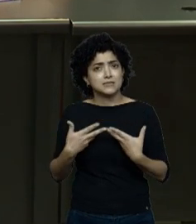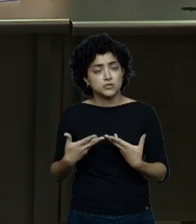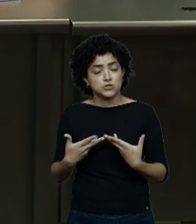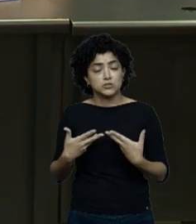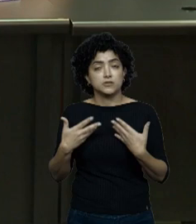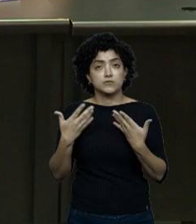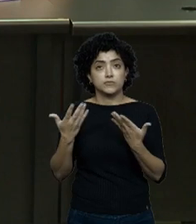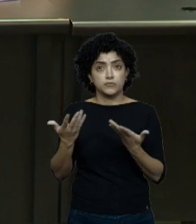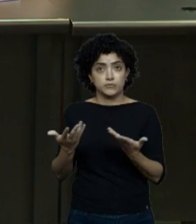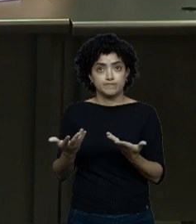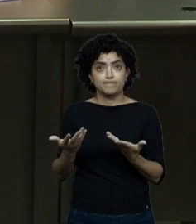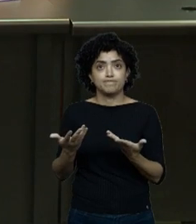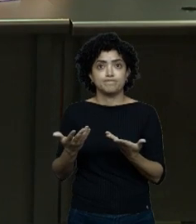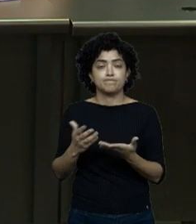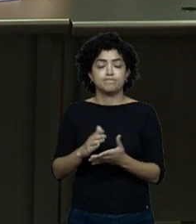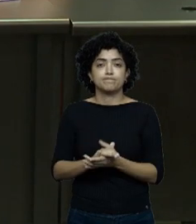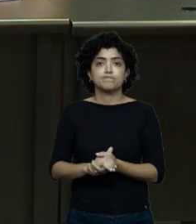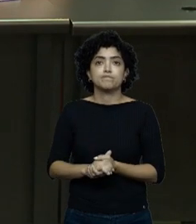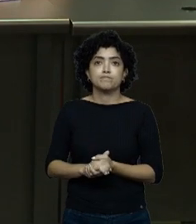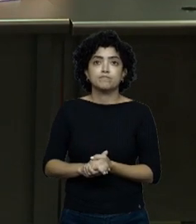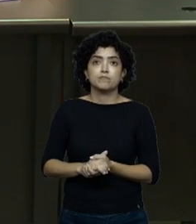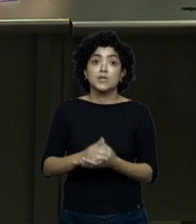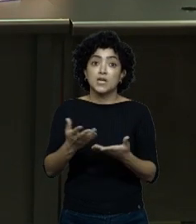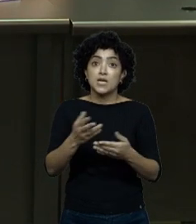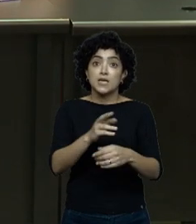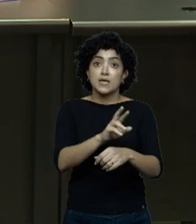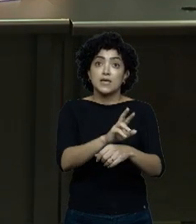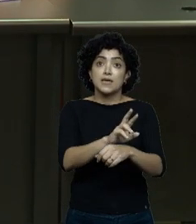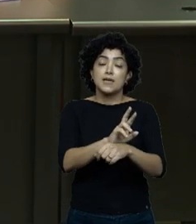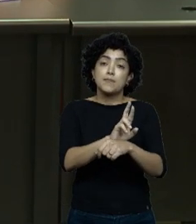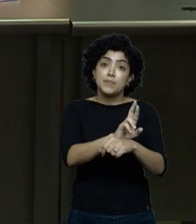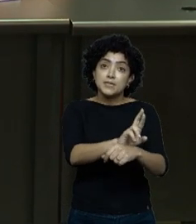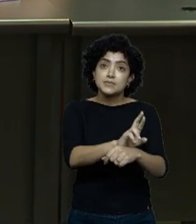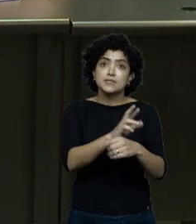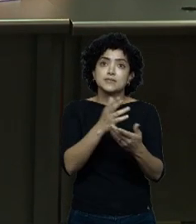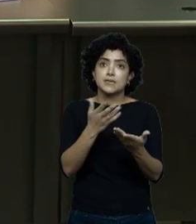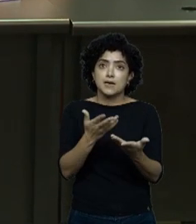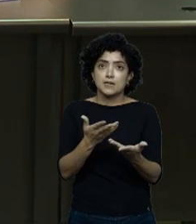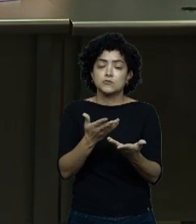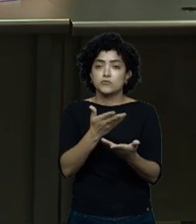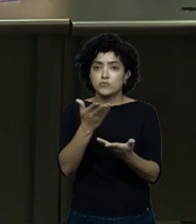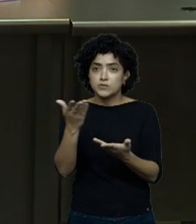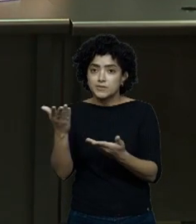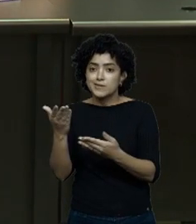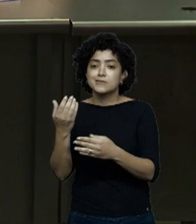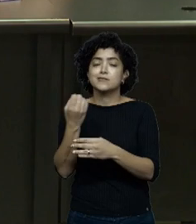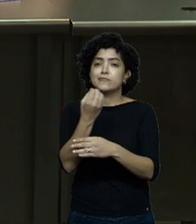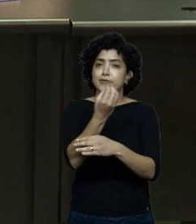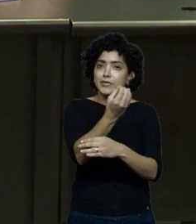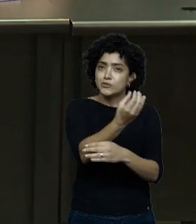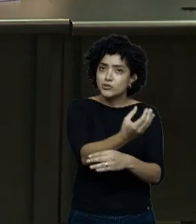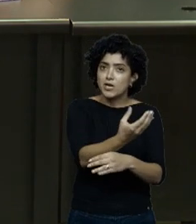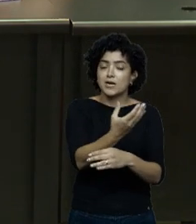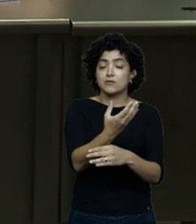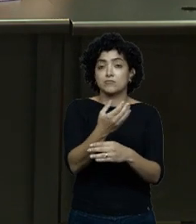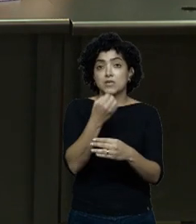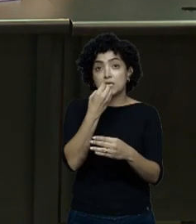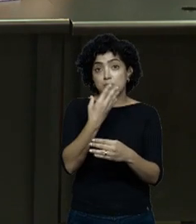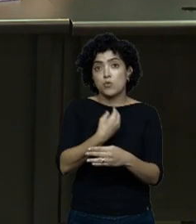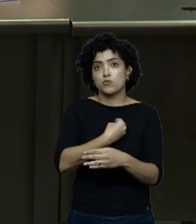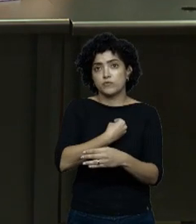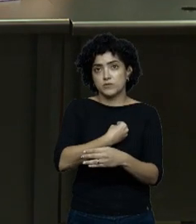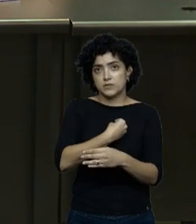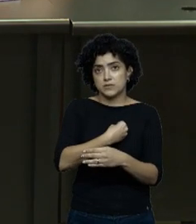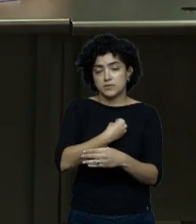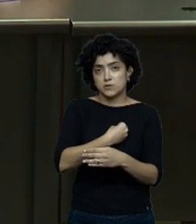me sinto realmente é representada E compadecido pelo fato de vocês terem viajado tanto mas que bom que estão aqui conosco